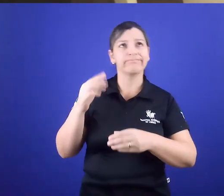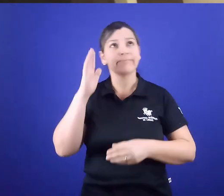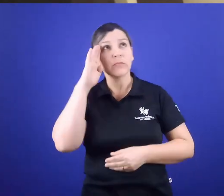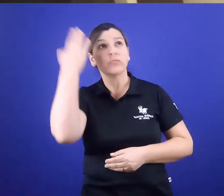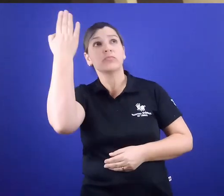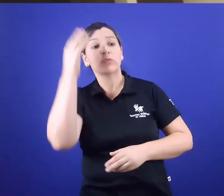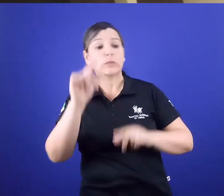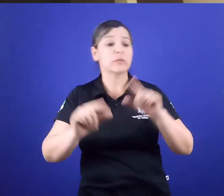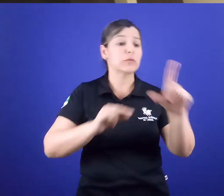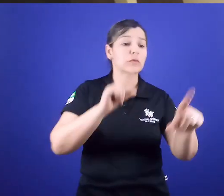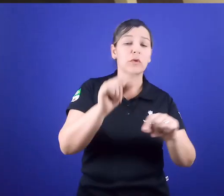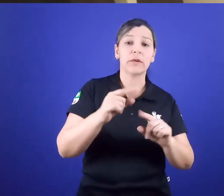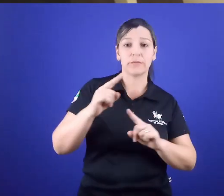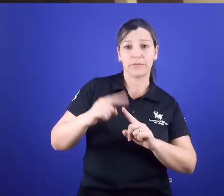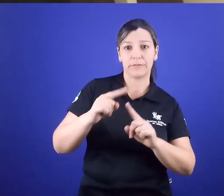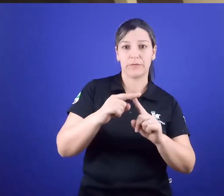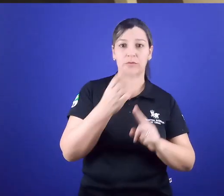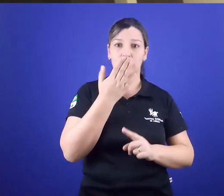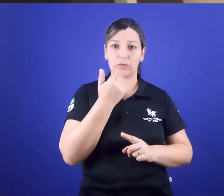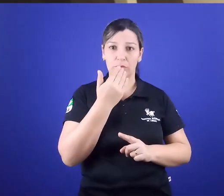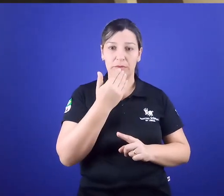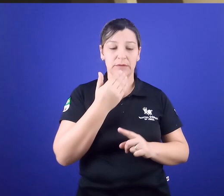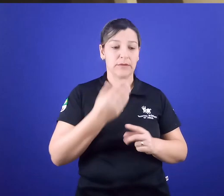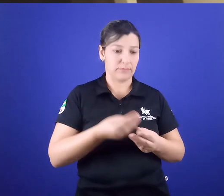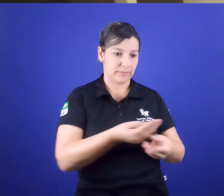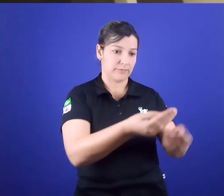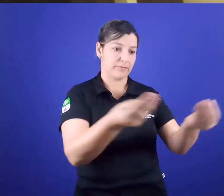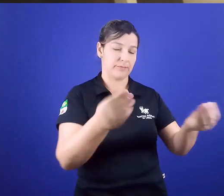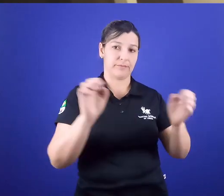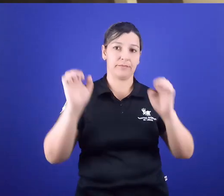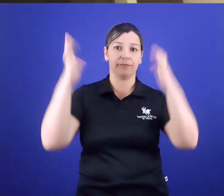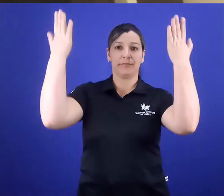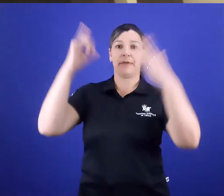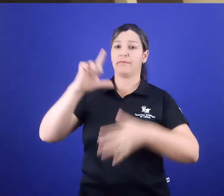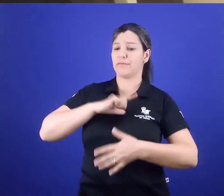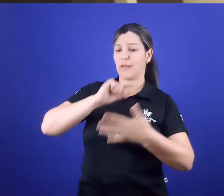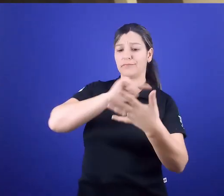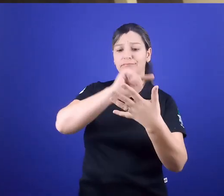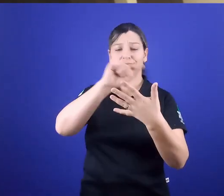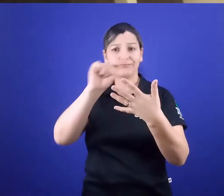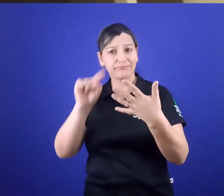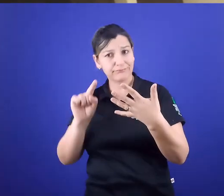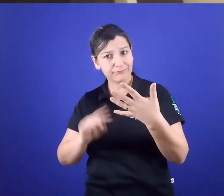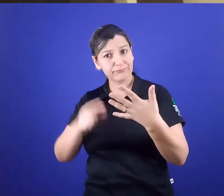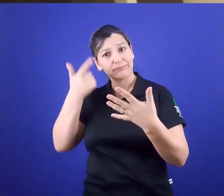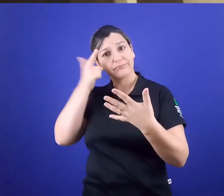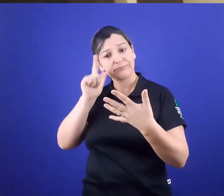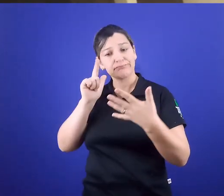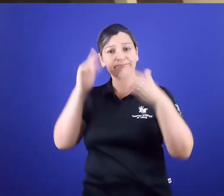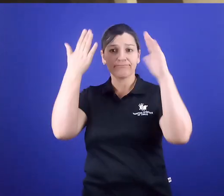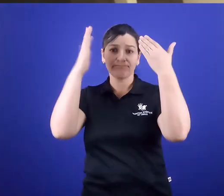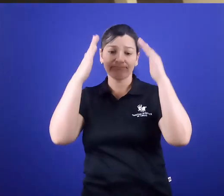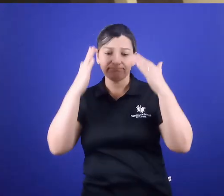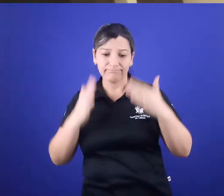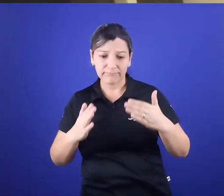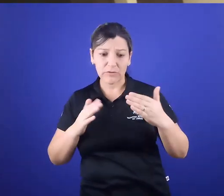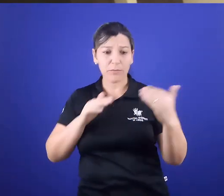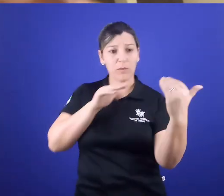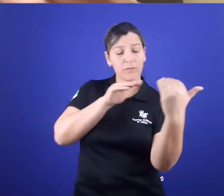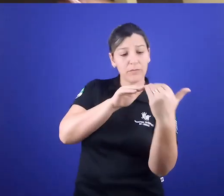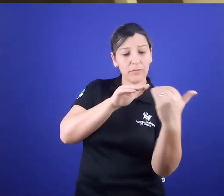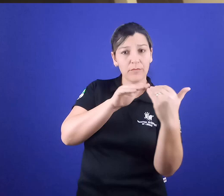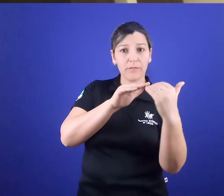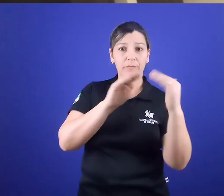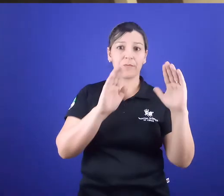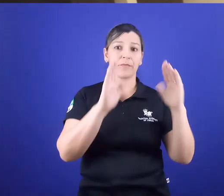evento? Existem várias questões que a gente precisa analisar para que a gente defina um cardápio adequado para aquele tipo de